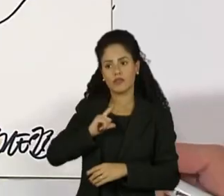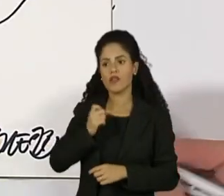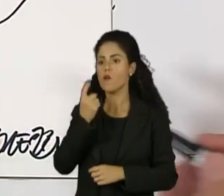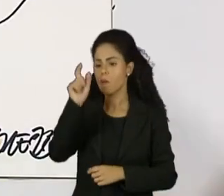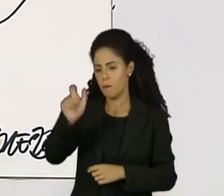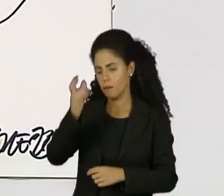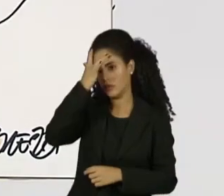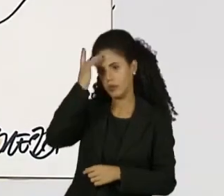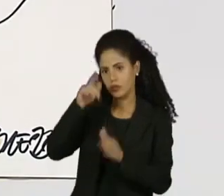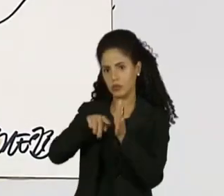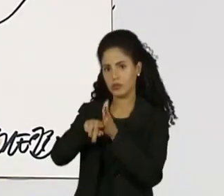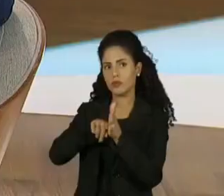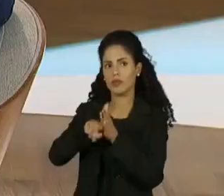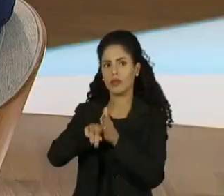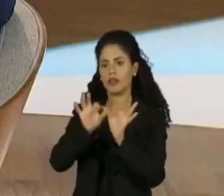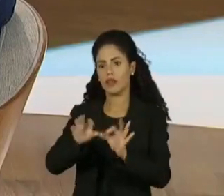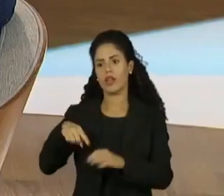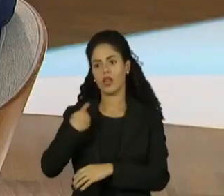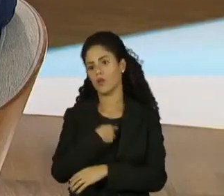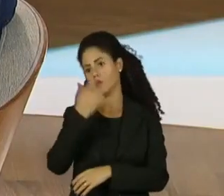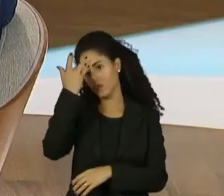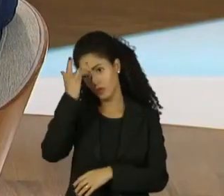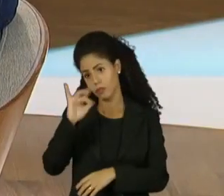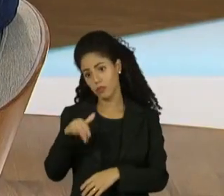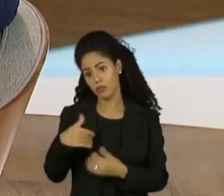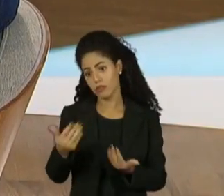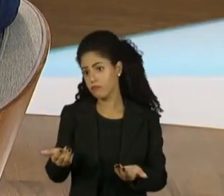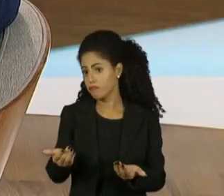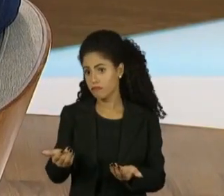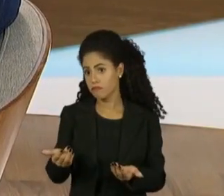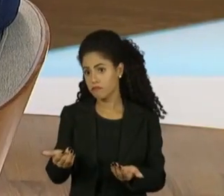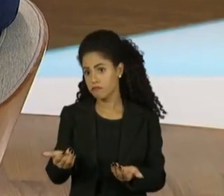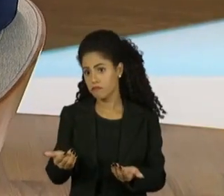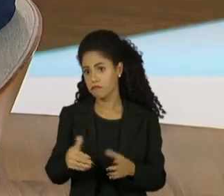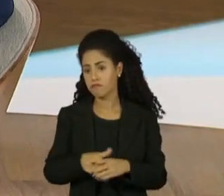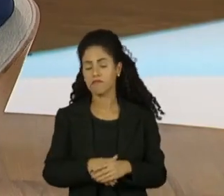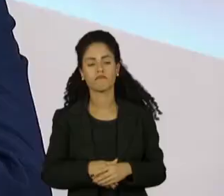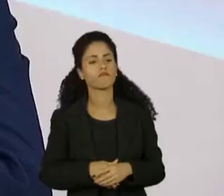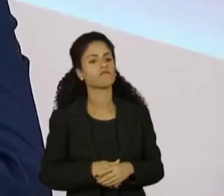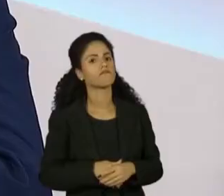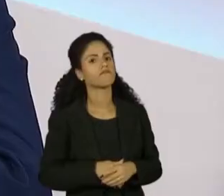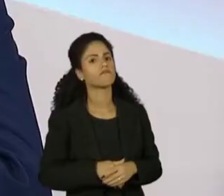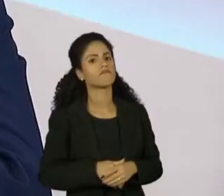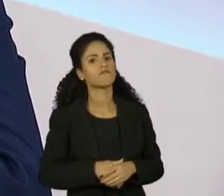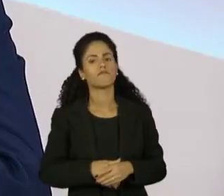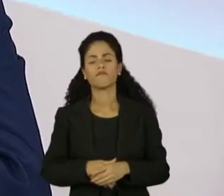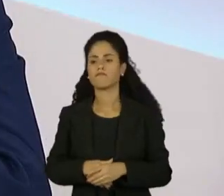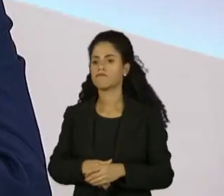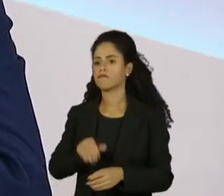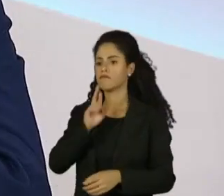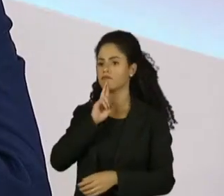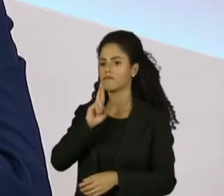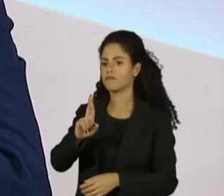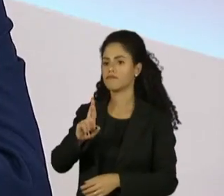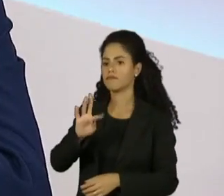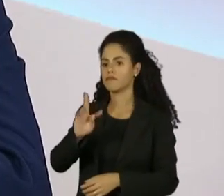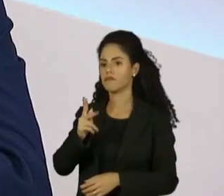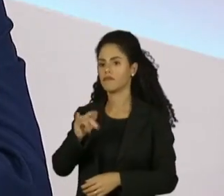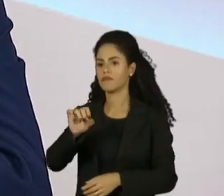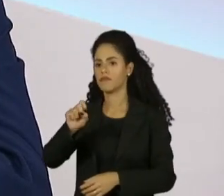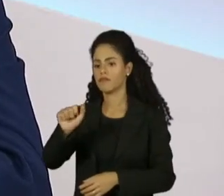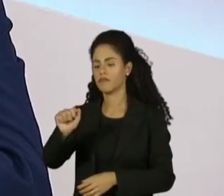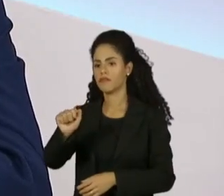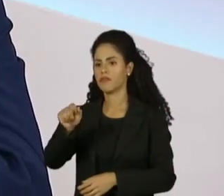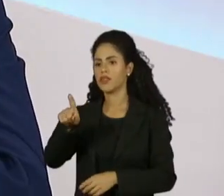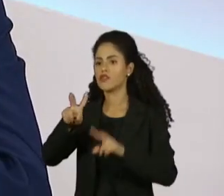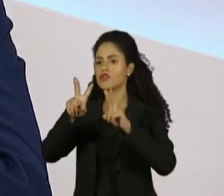parlamentar investigado, e nós, ao que sabemos, não há nenhum parlamentar investigado nesse caso. Senador, na resposta para a Thaisa, o senhor falou sobre as pessoas